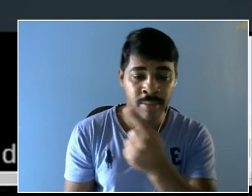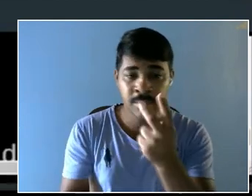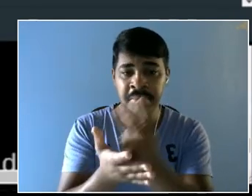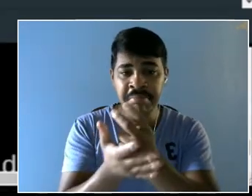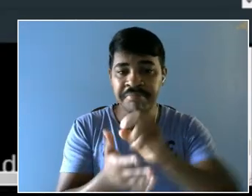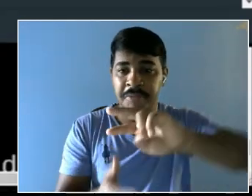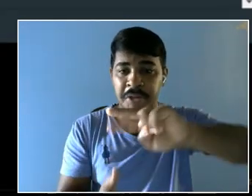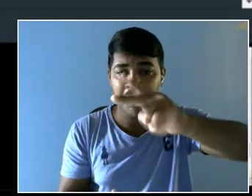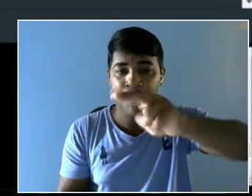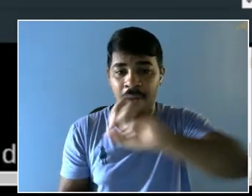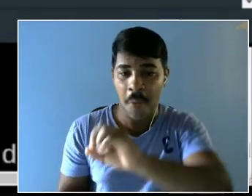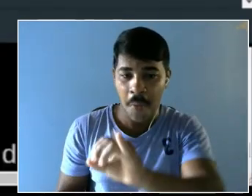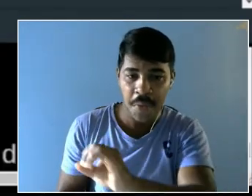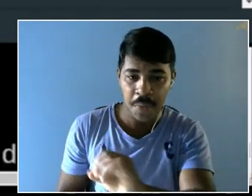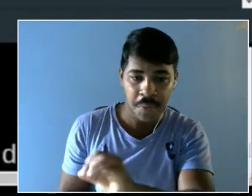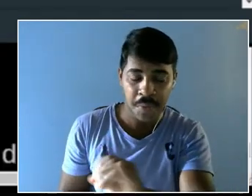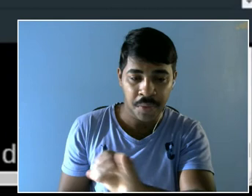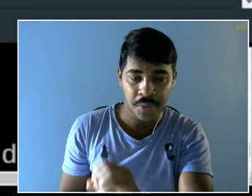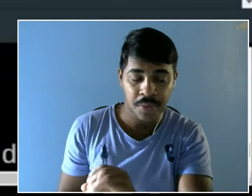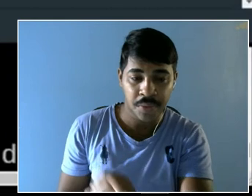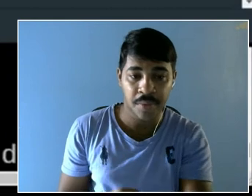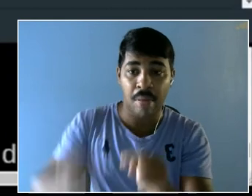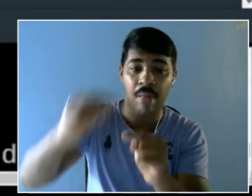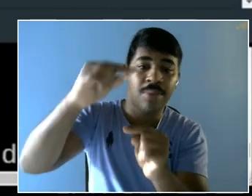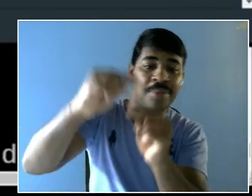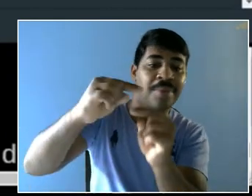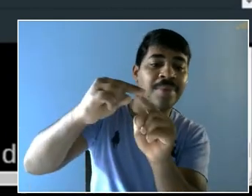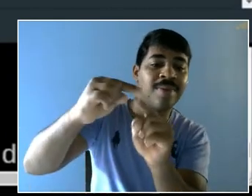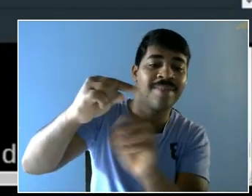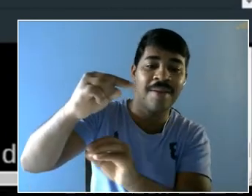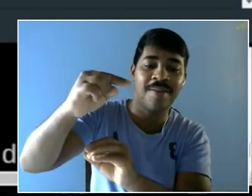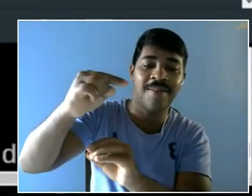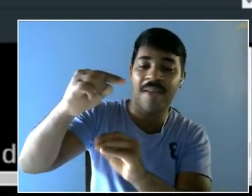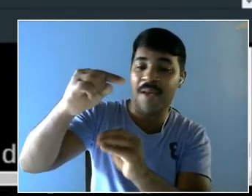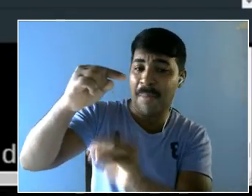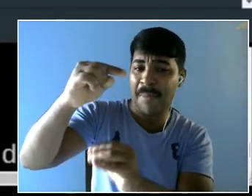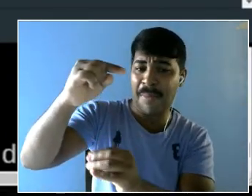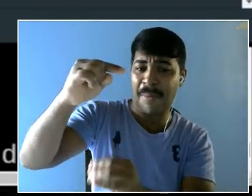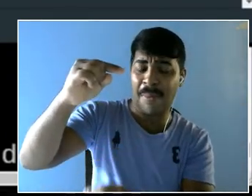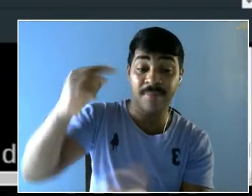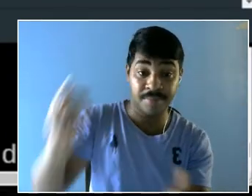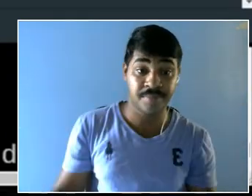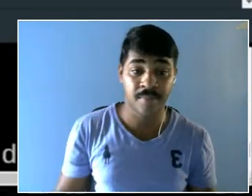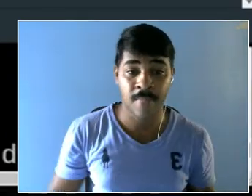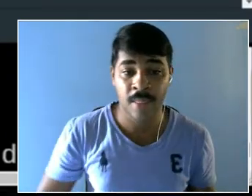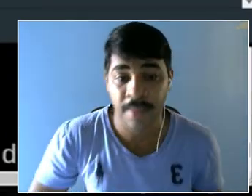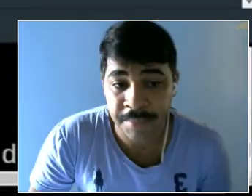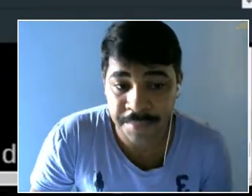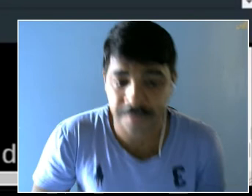Certo? Então, o que acontece aqui é que ele vai ficar repetindo o